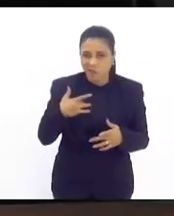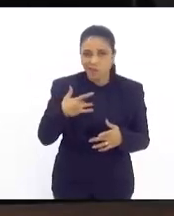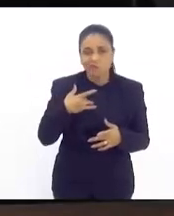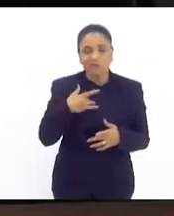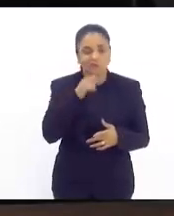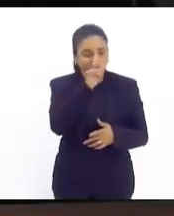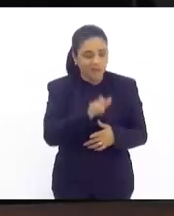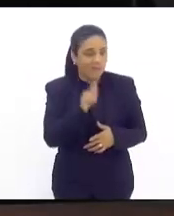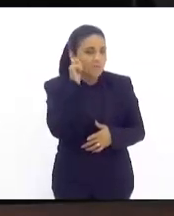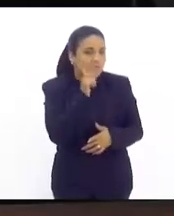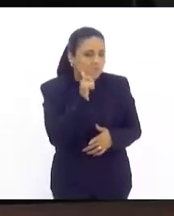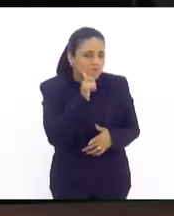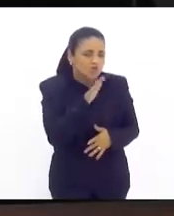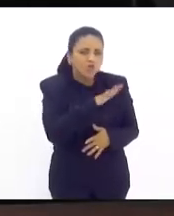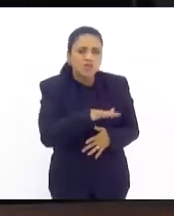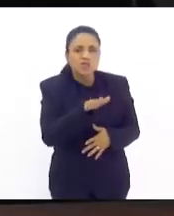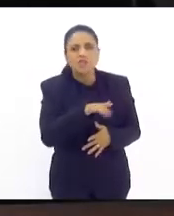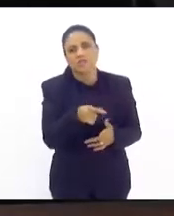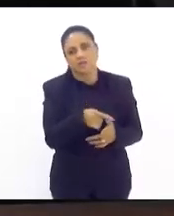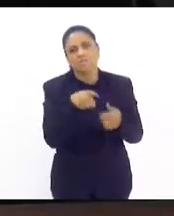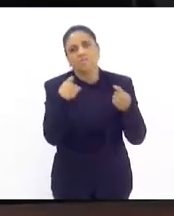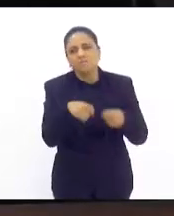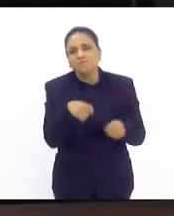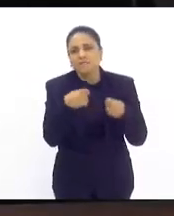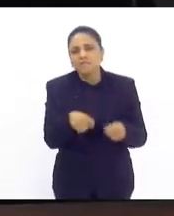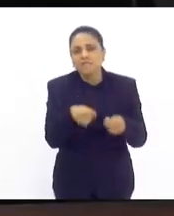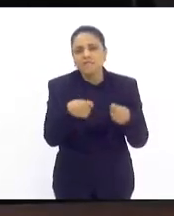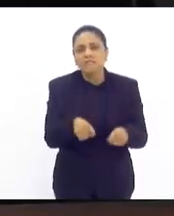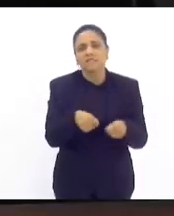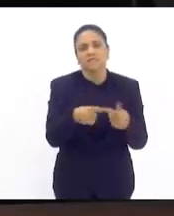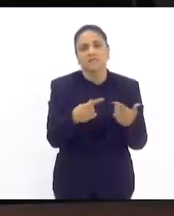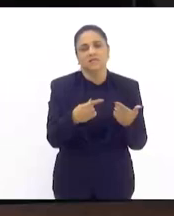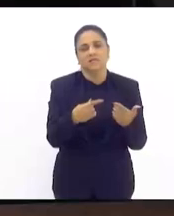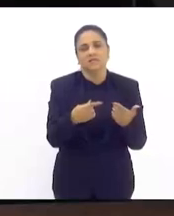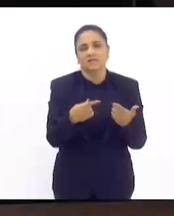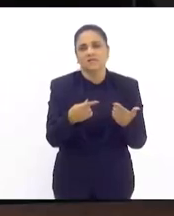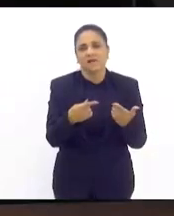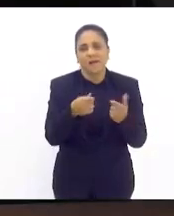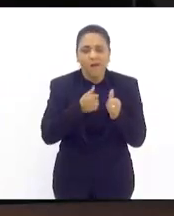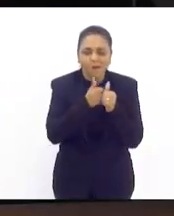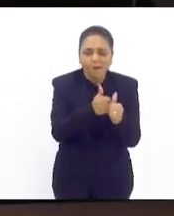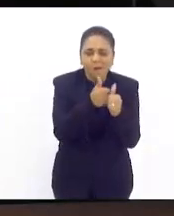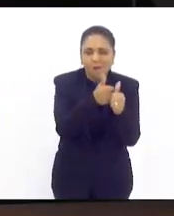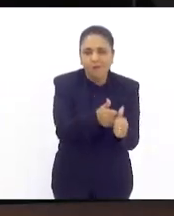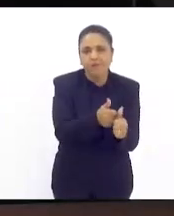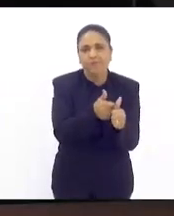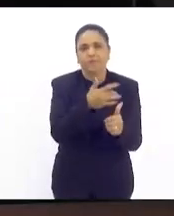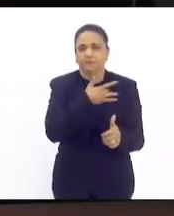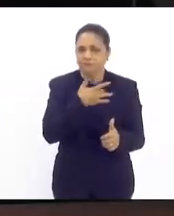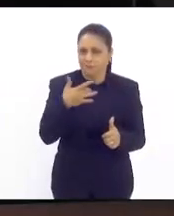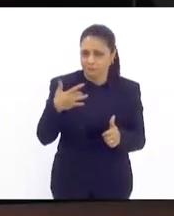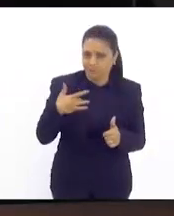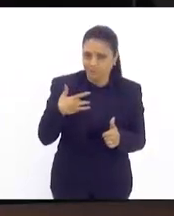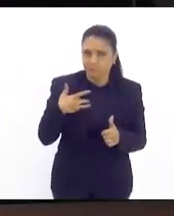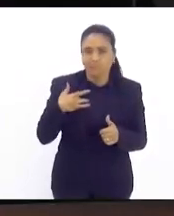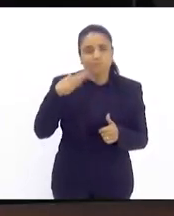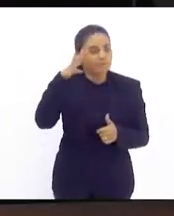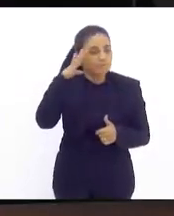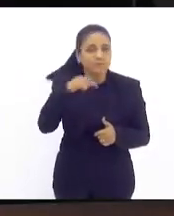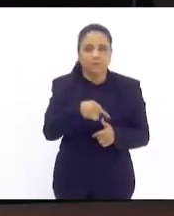é uma menina mulher é uma menina que precisa ter os seus acompanhamentos de saúde é